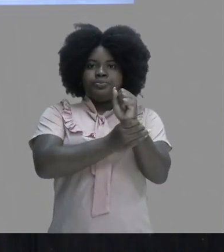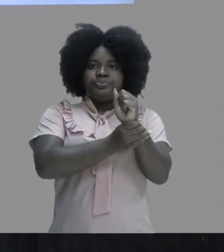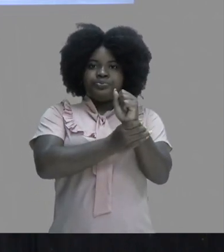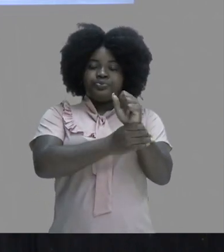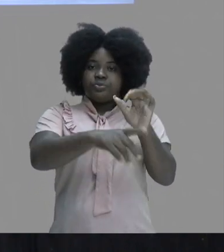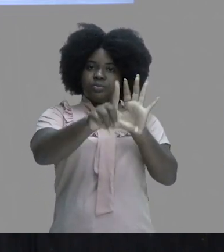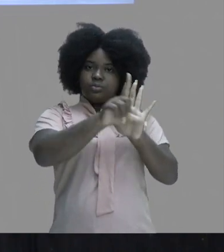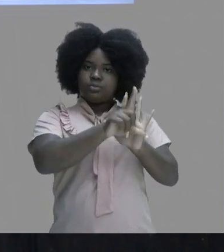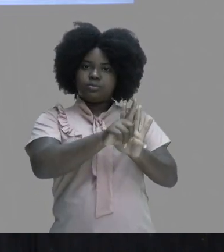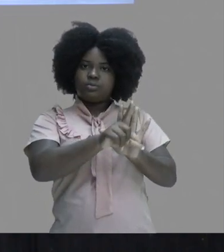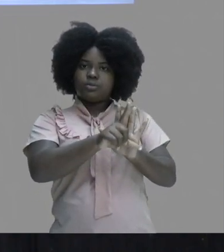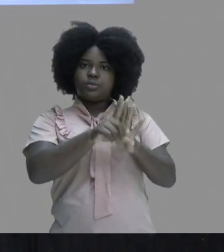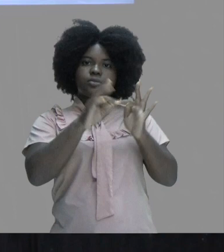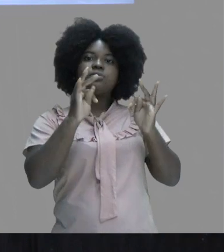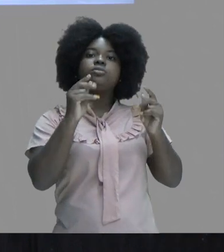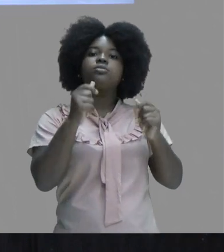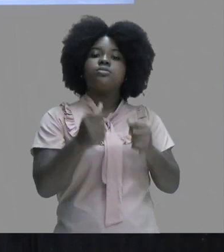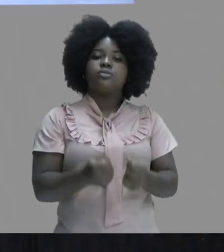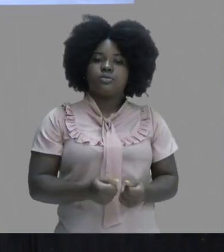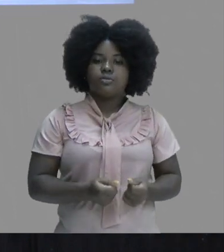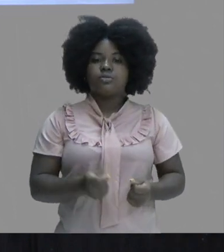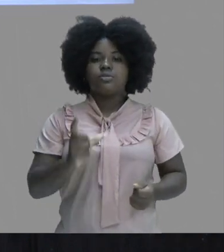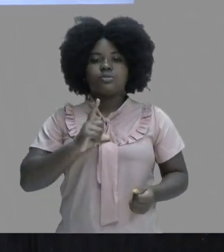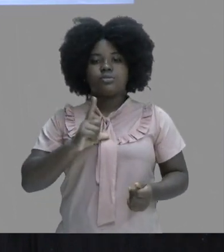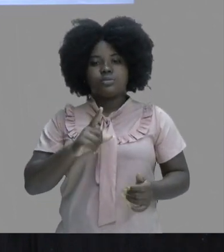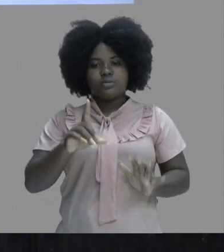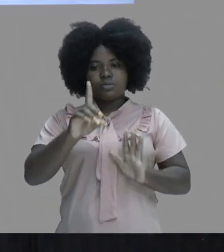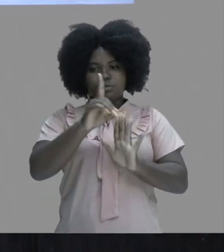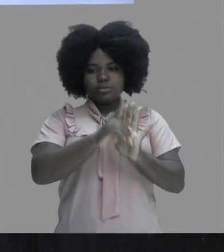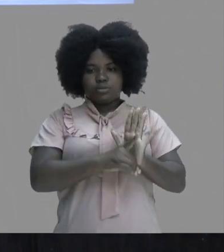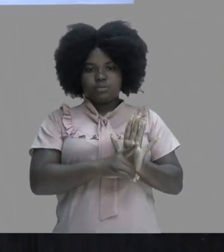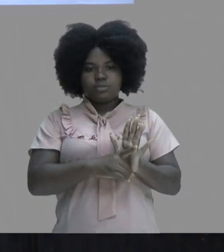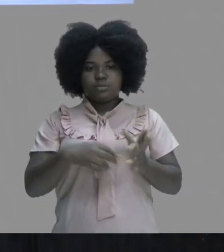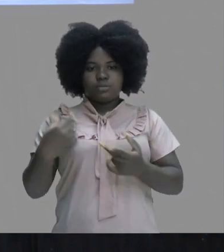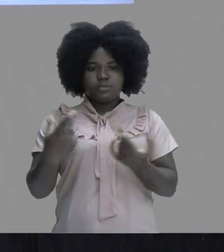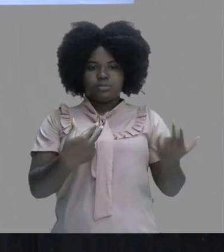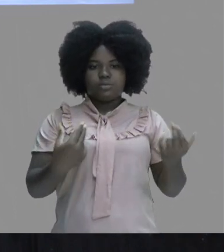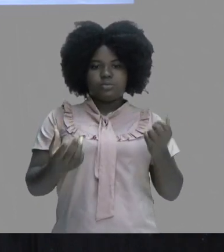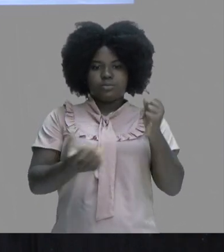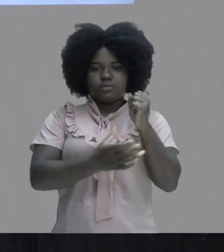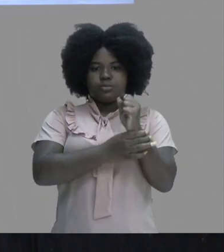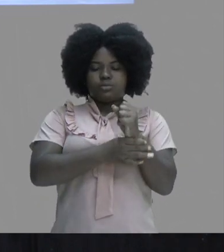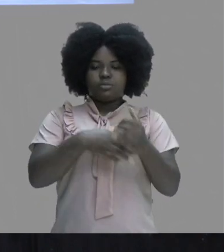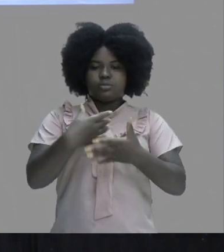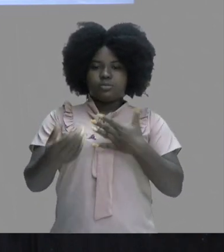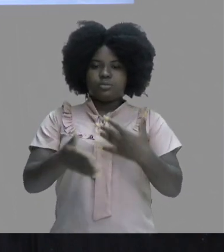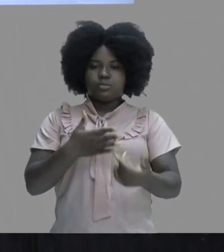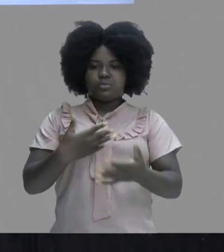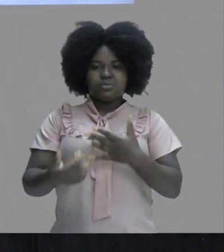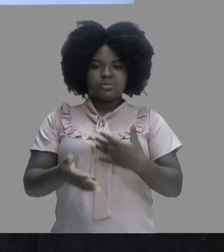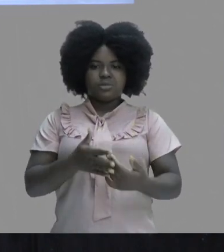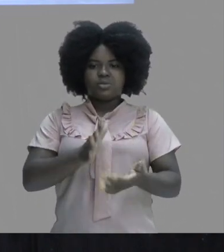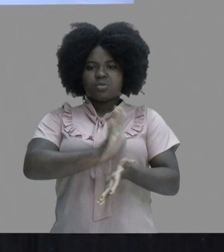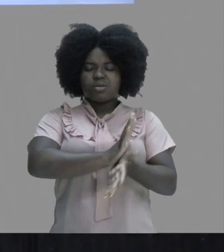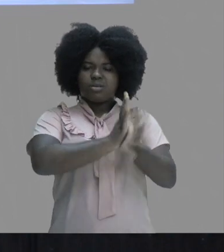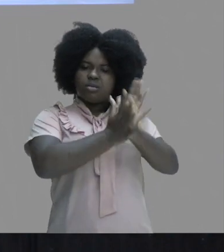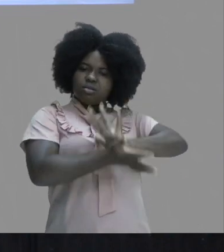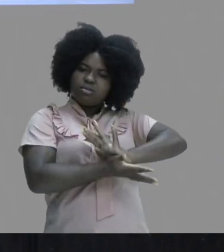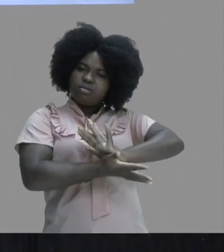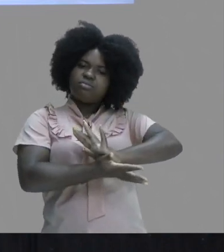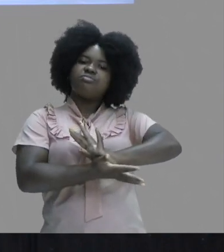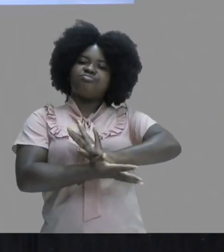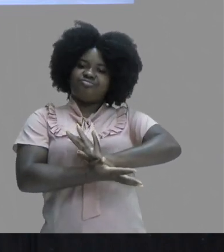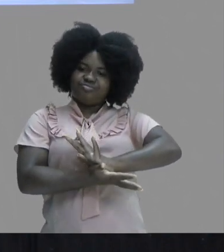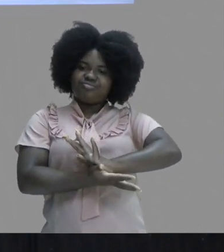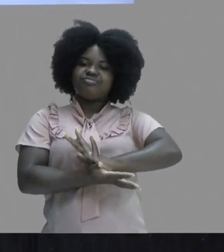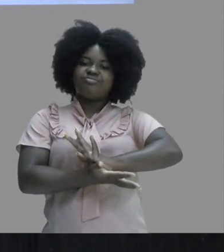lei. Todos têm direito à igual proteção contra qualquer discriminação que viole